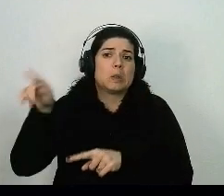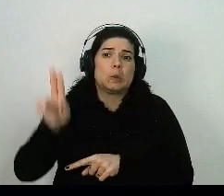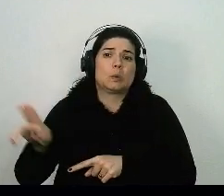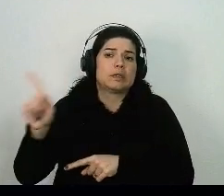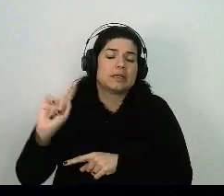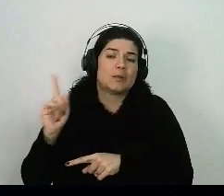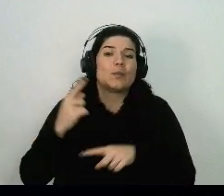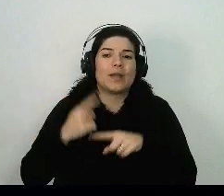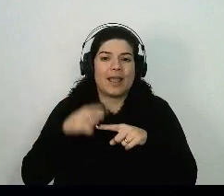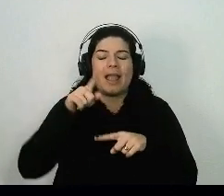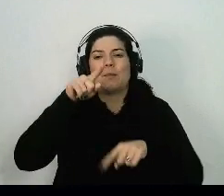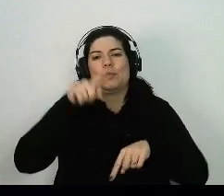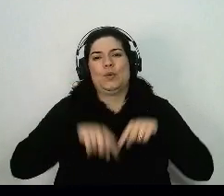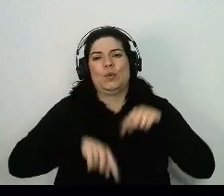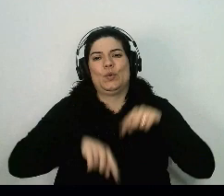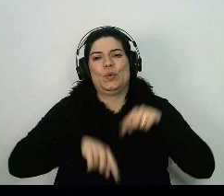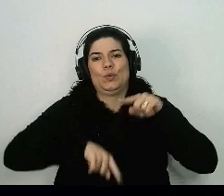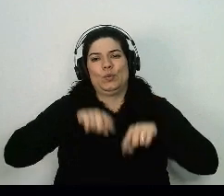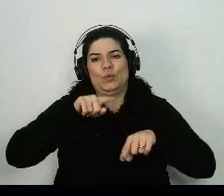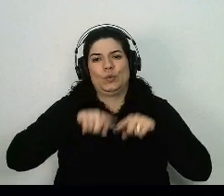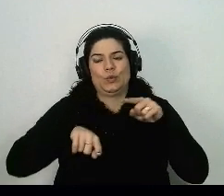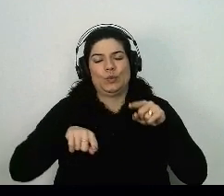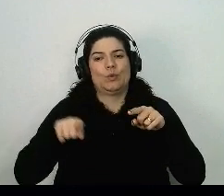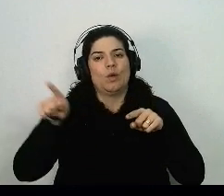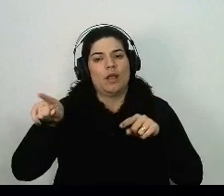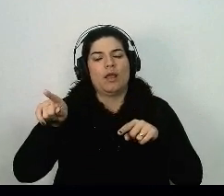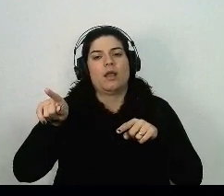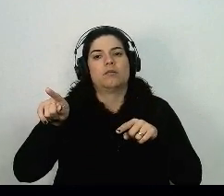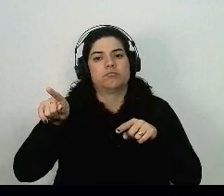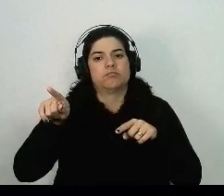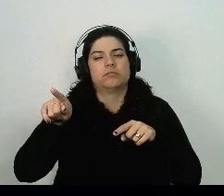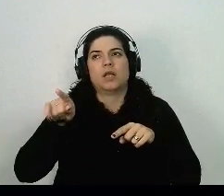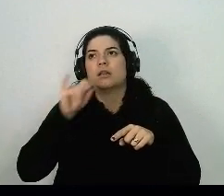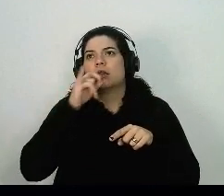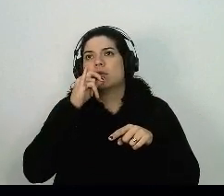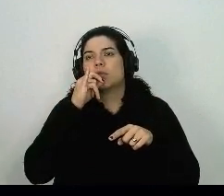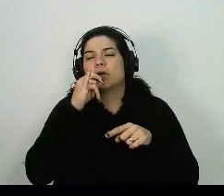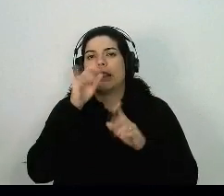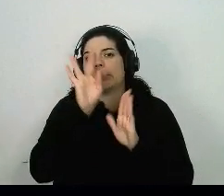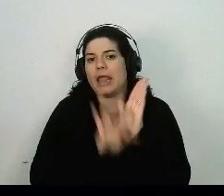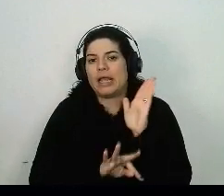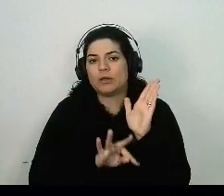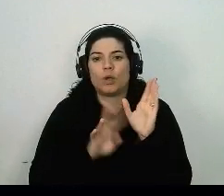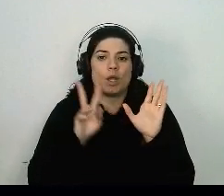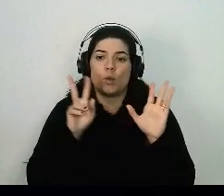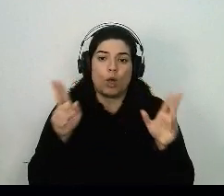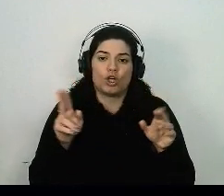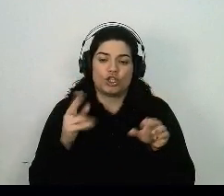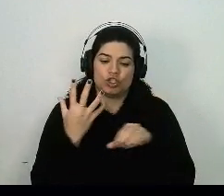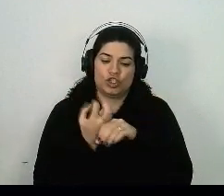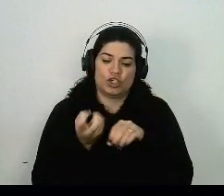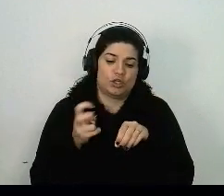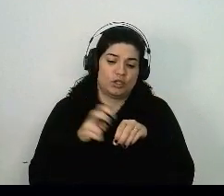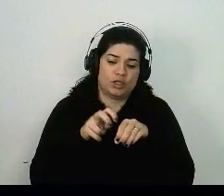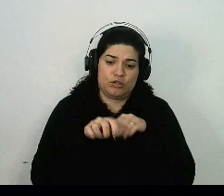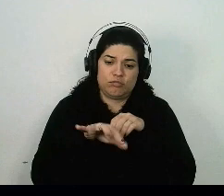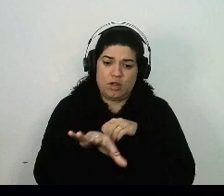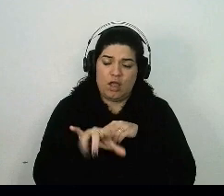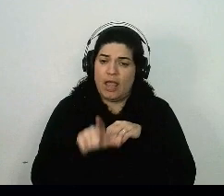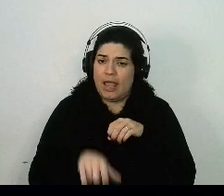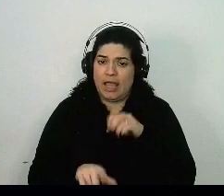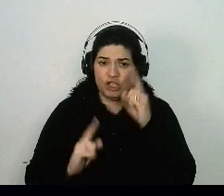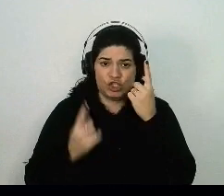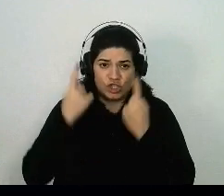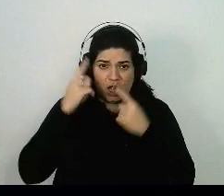produto para receber por texto, né? Por exemplo, ChatGPT não vai ser pelo gestual, né? Eu acho que